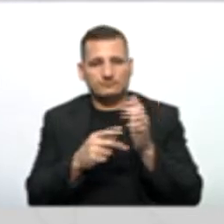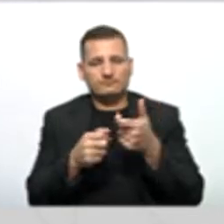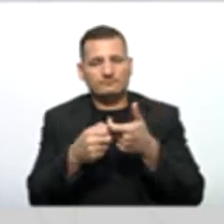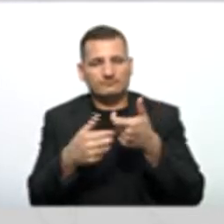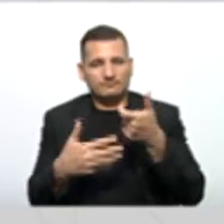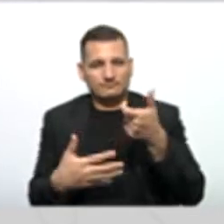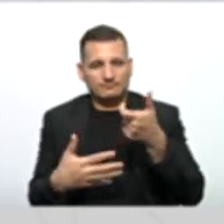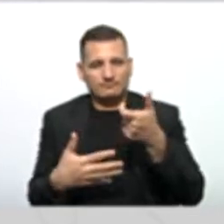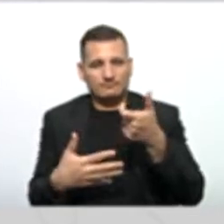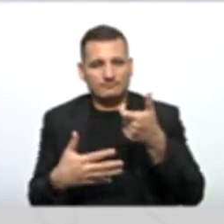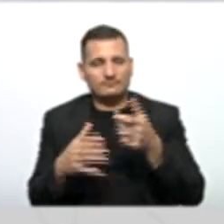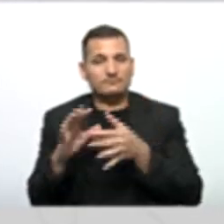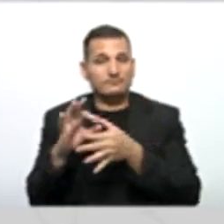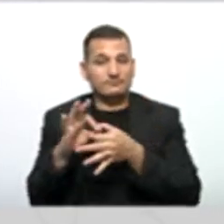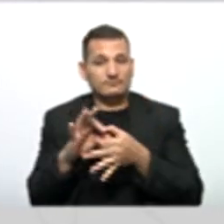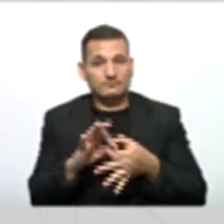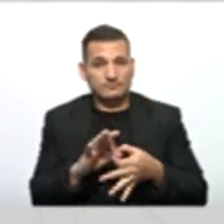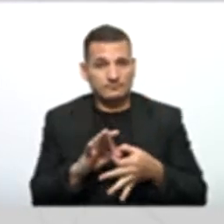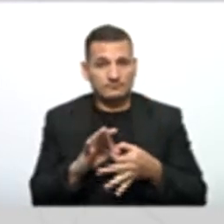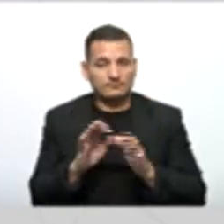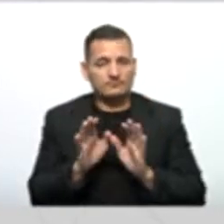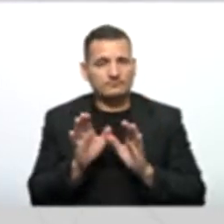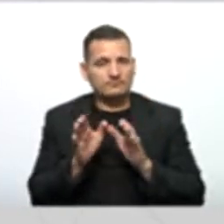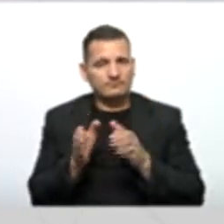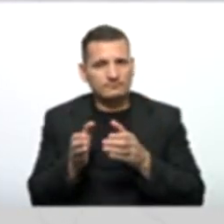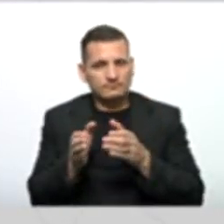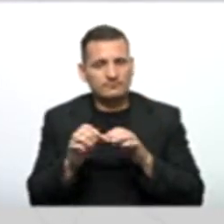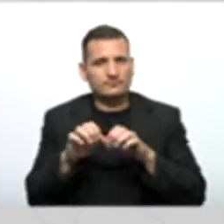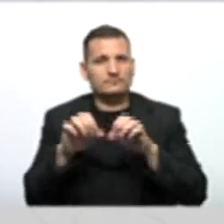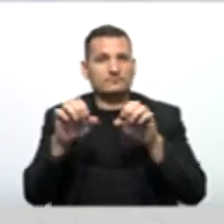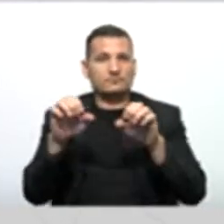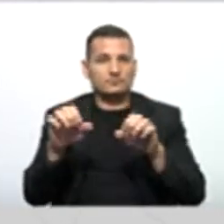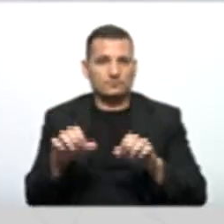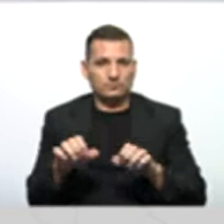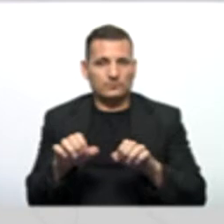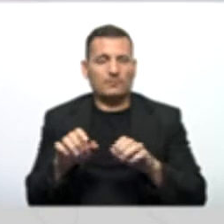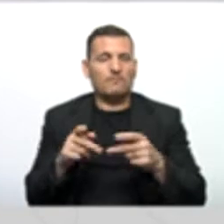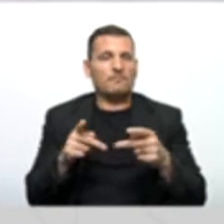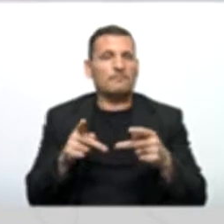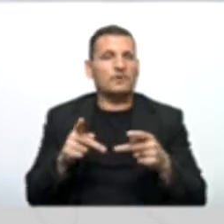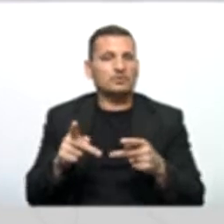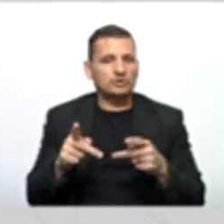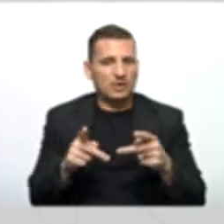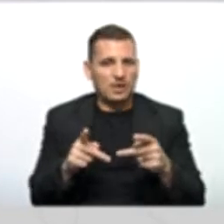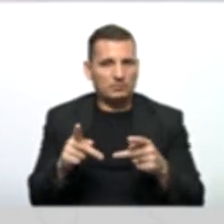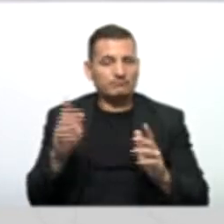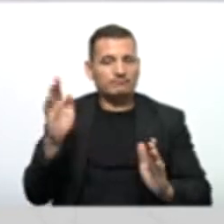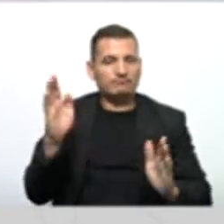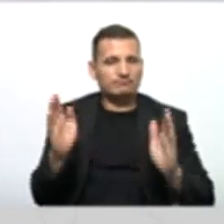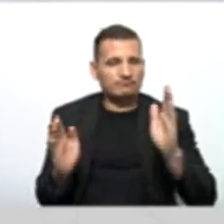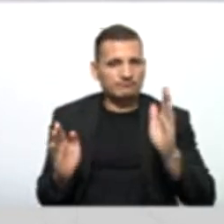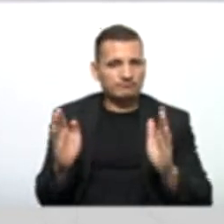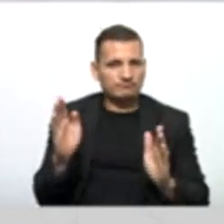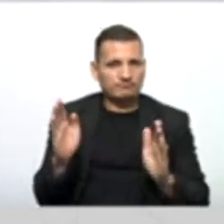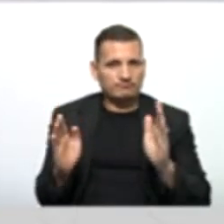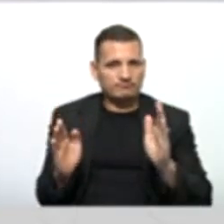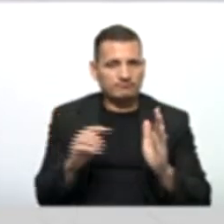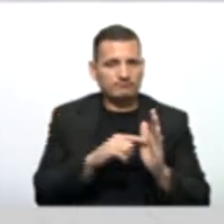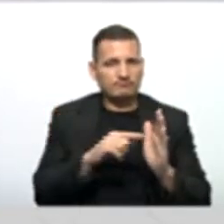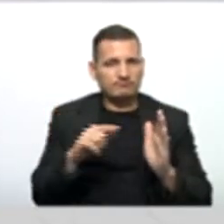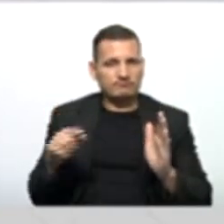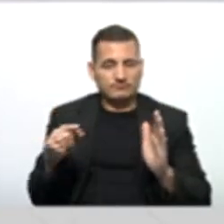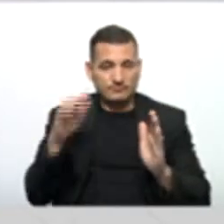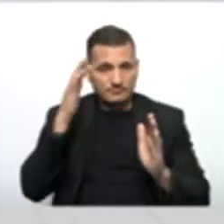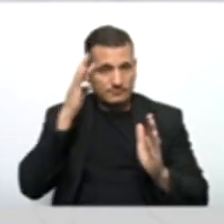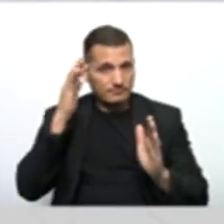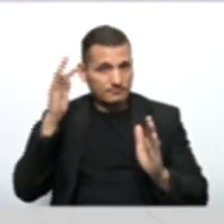contextualização, abordagens, estrutura e ciclo de vida do projeto, teoria e roteiro